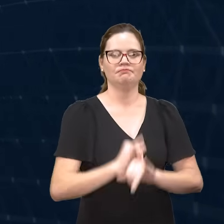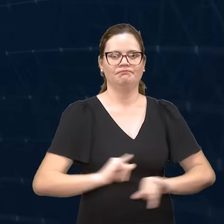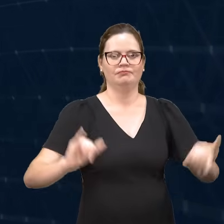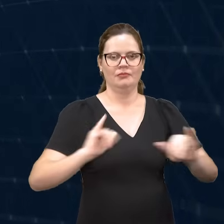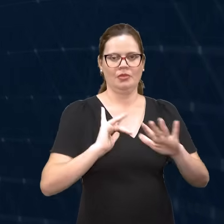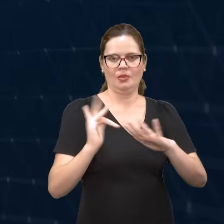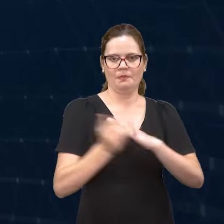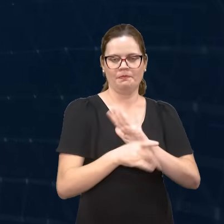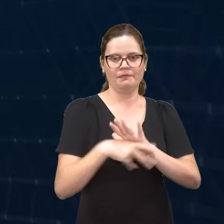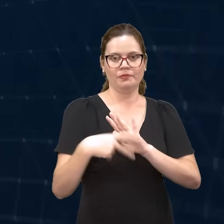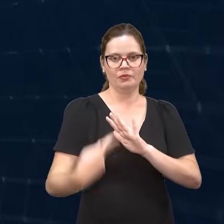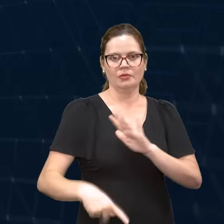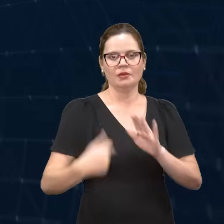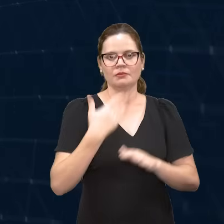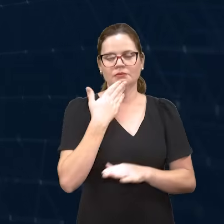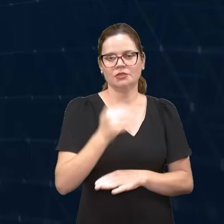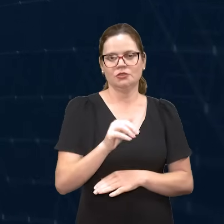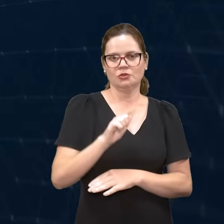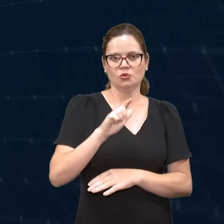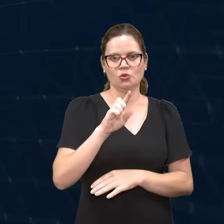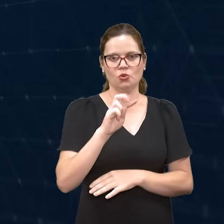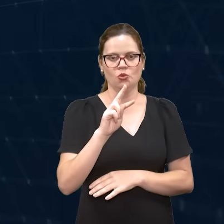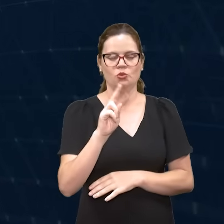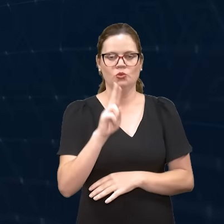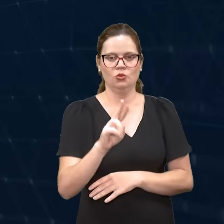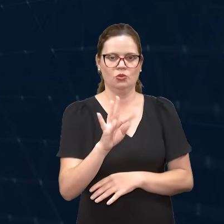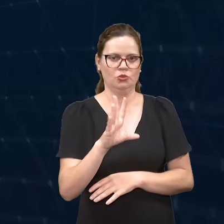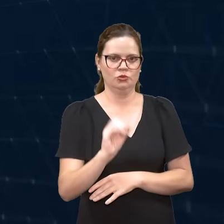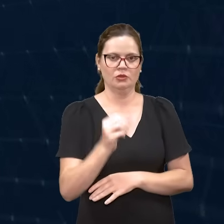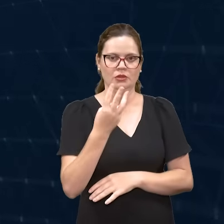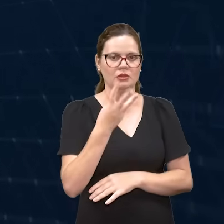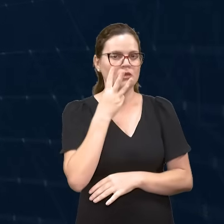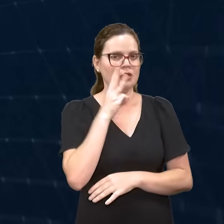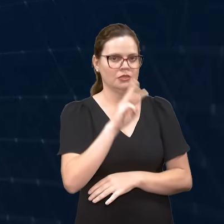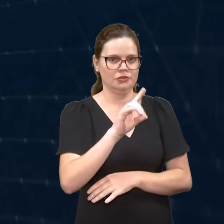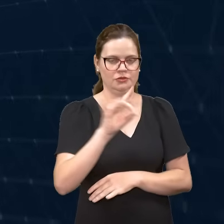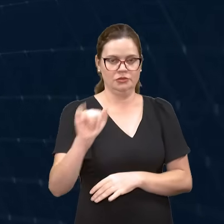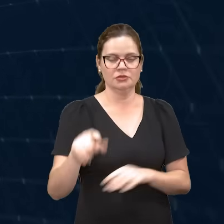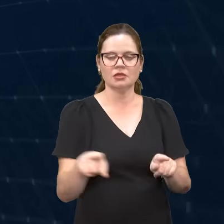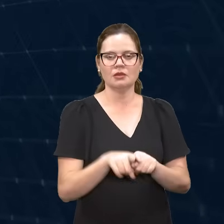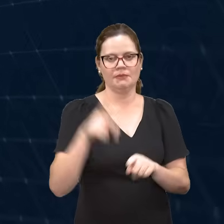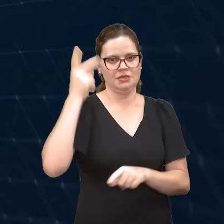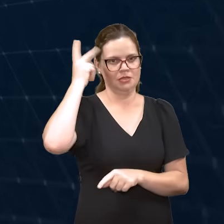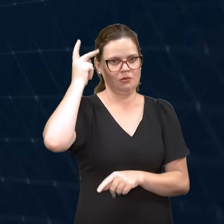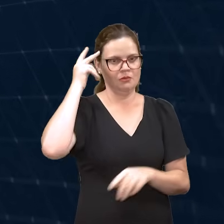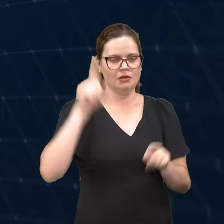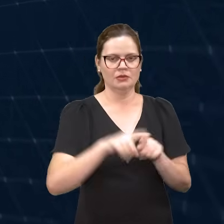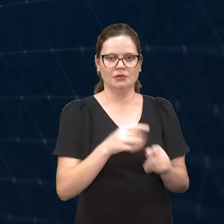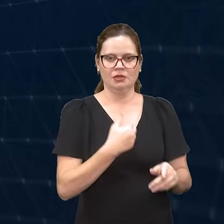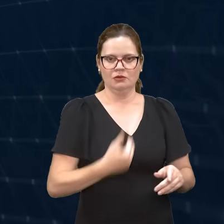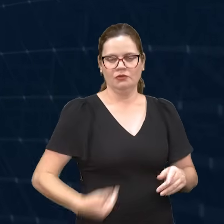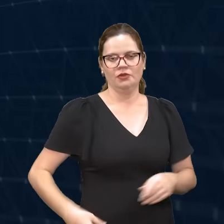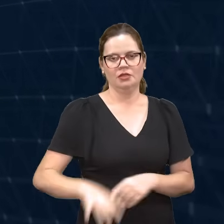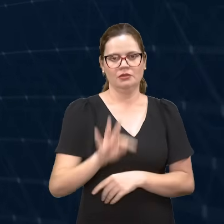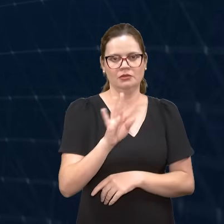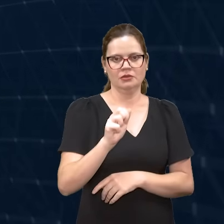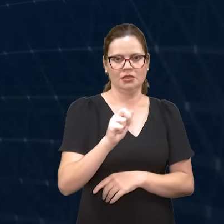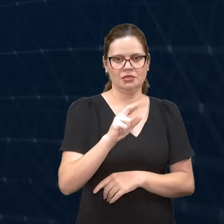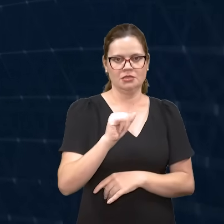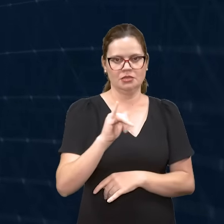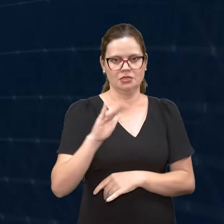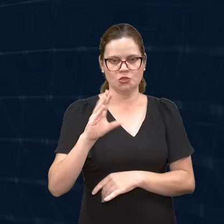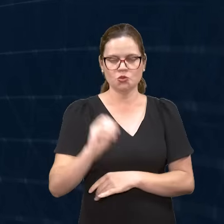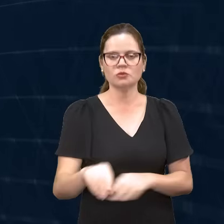redes sociais, decretando luto. Em São Paulo, o governador Tarcísio de Freitas fez uma publicação na